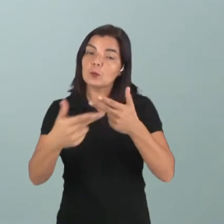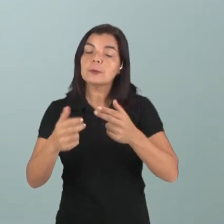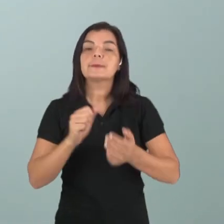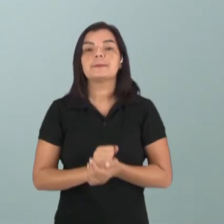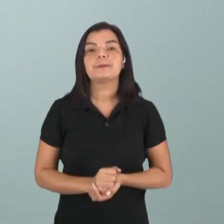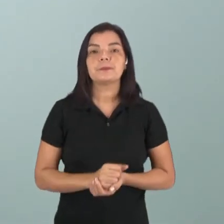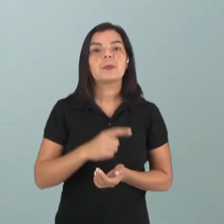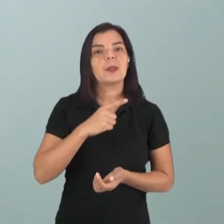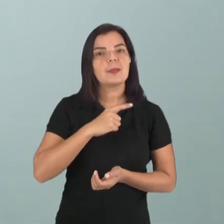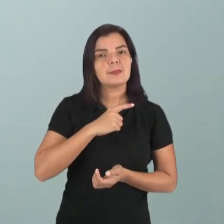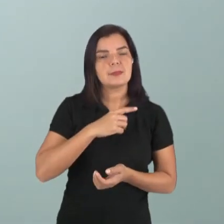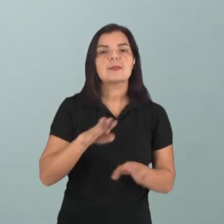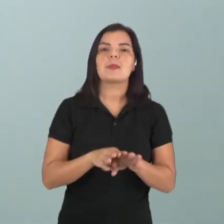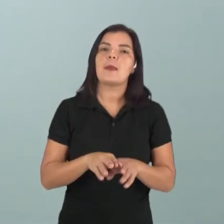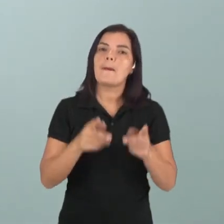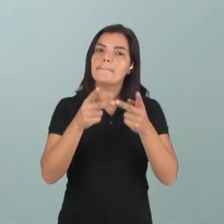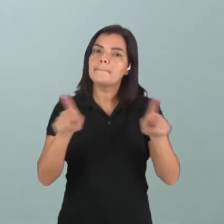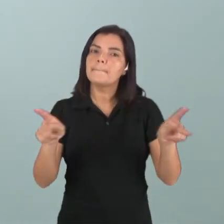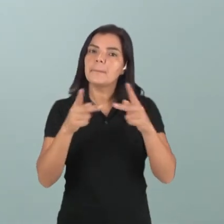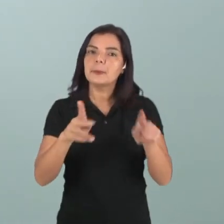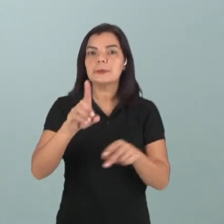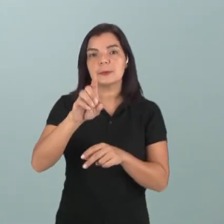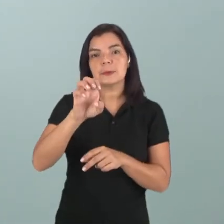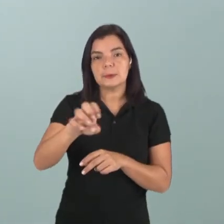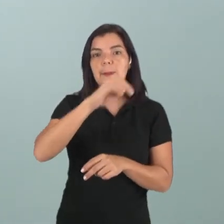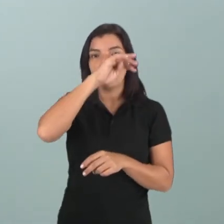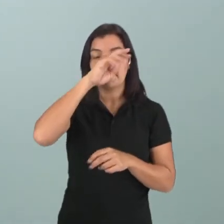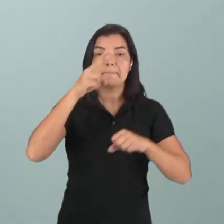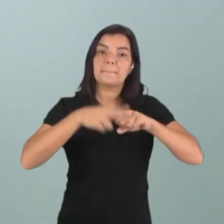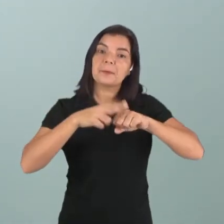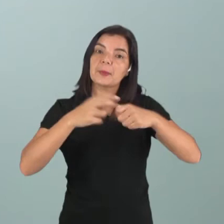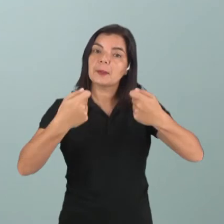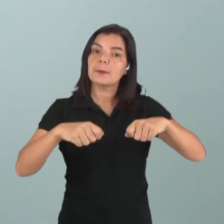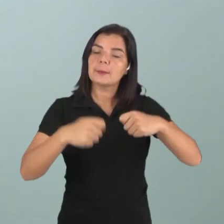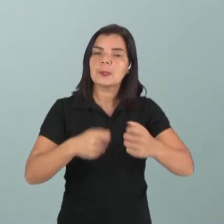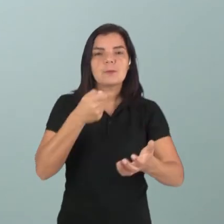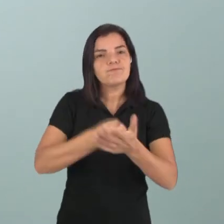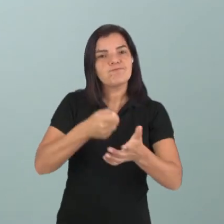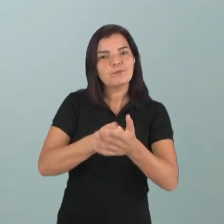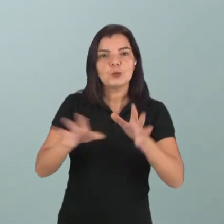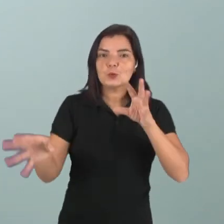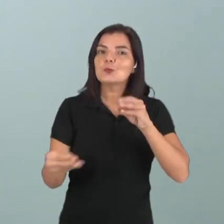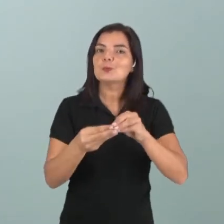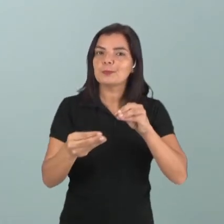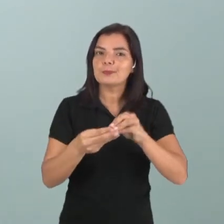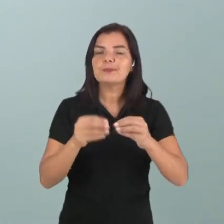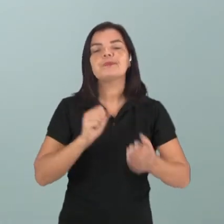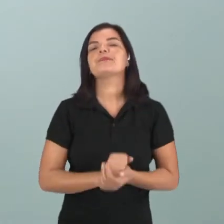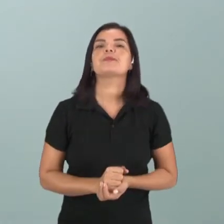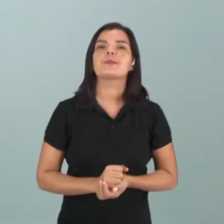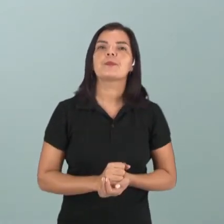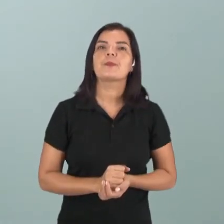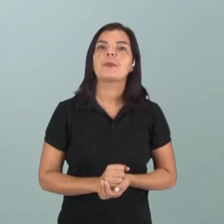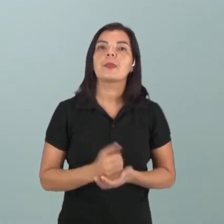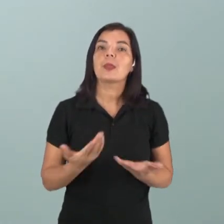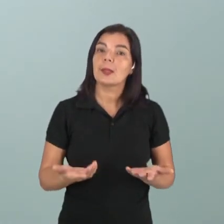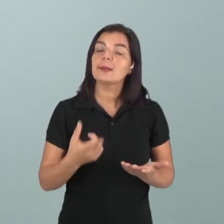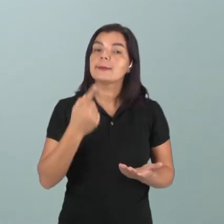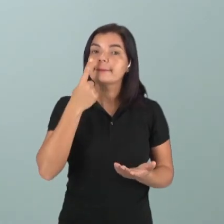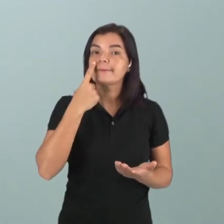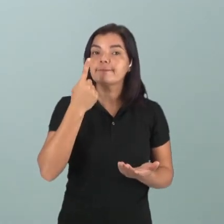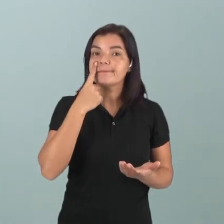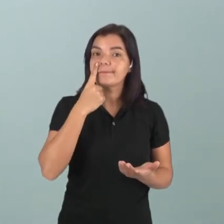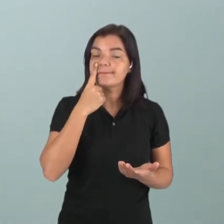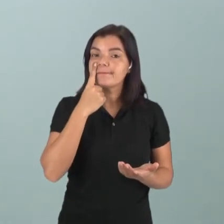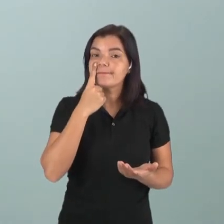coisa. Tem uma preposição de. Quer dizer que o verbo precisar, ele exigiu uma complementação, tá? E ali no caso, né, a gente